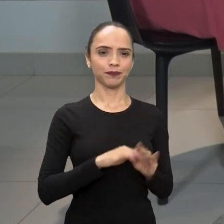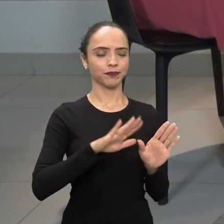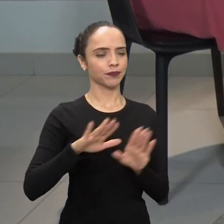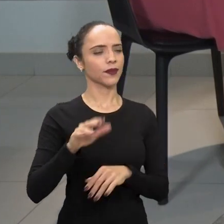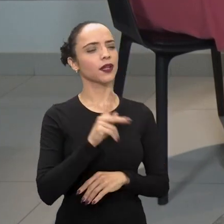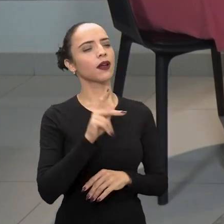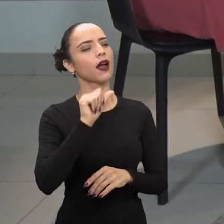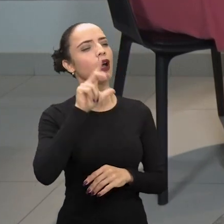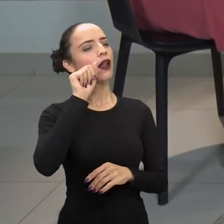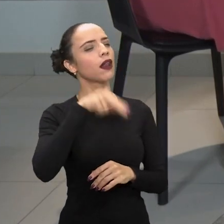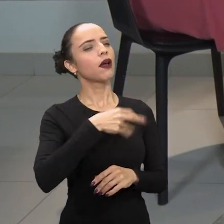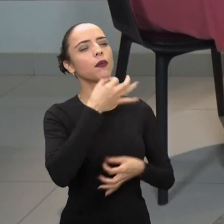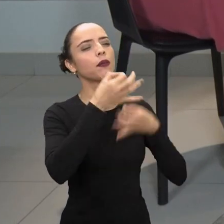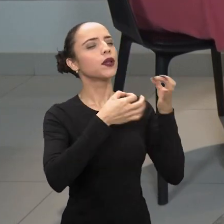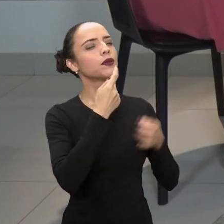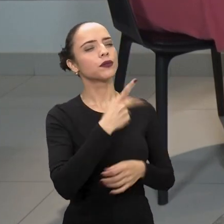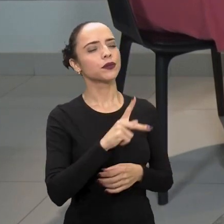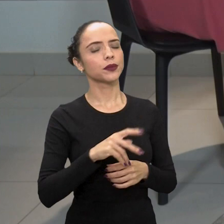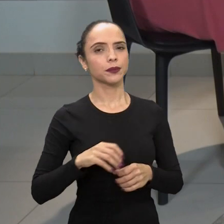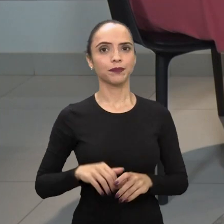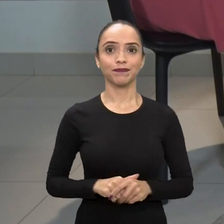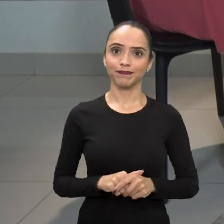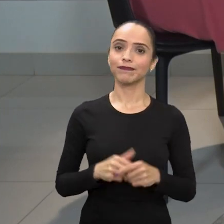professora da sua opinião a respeito disso